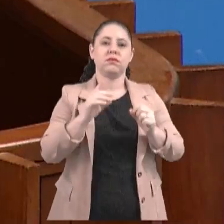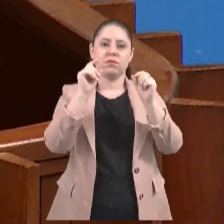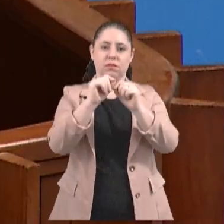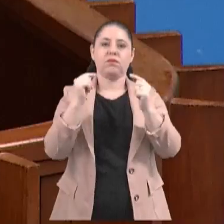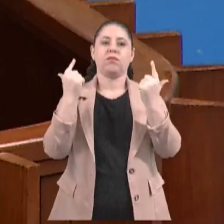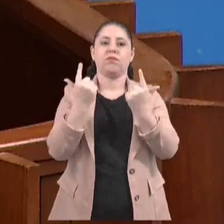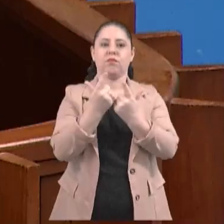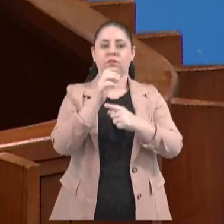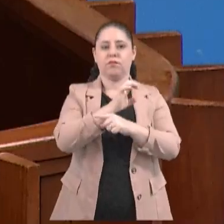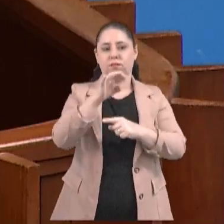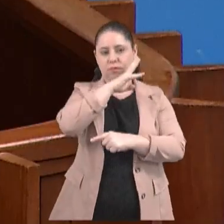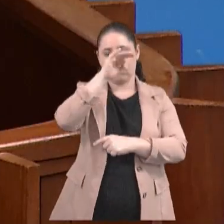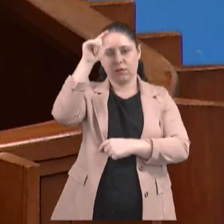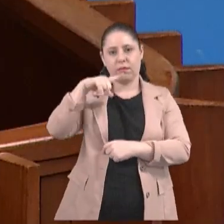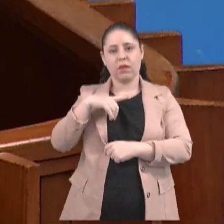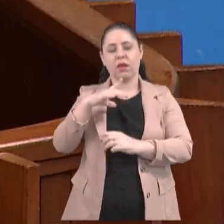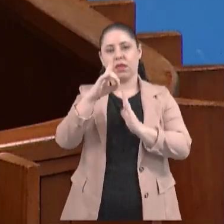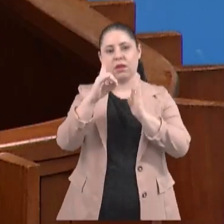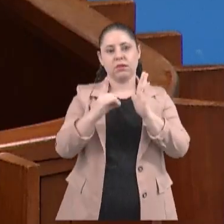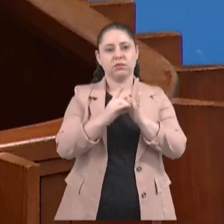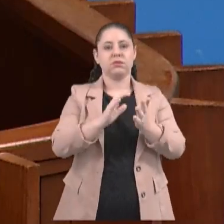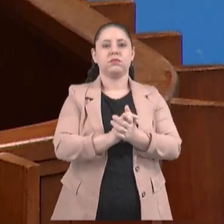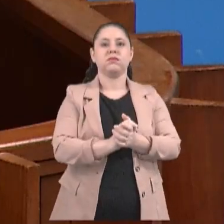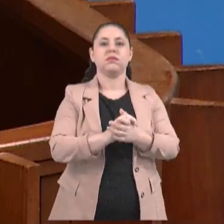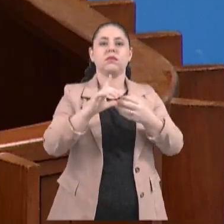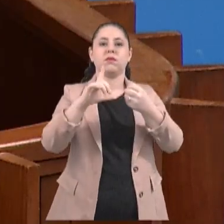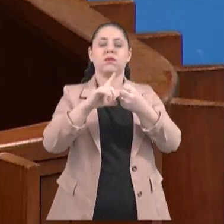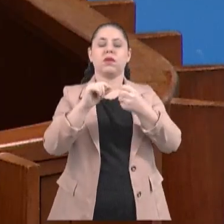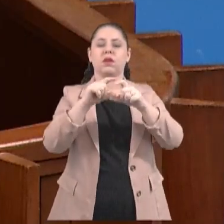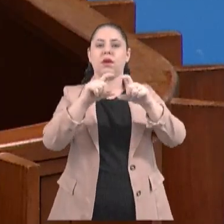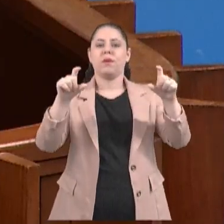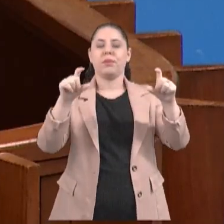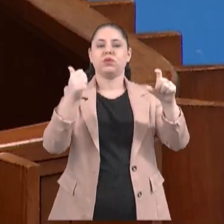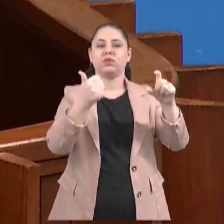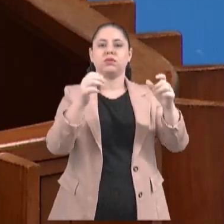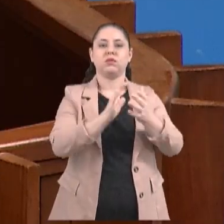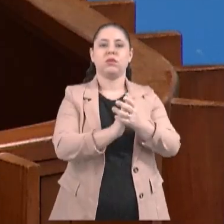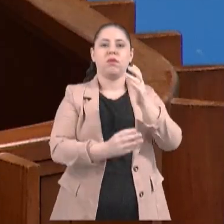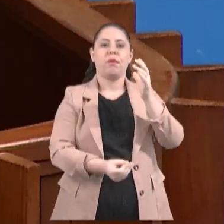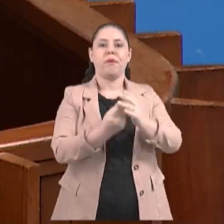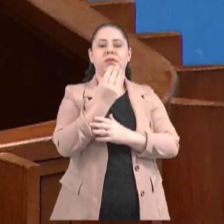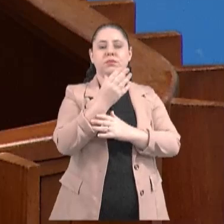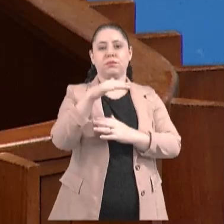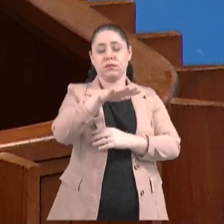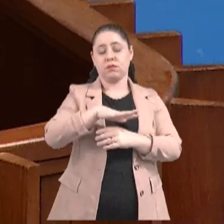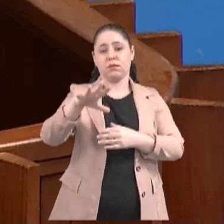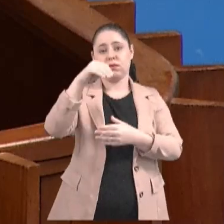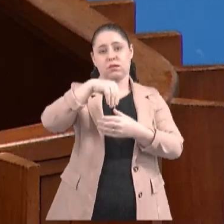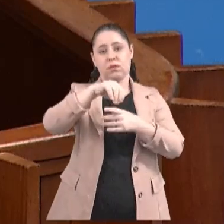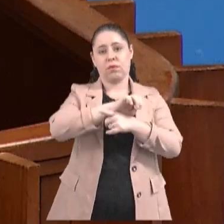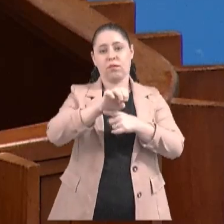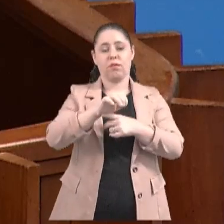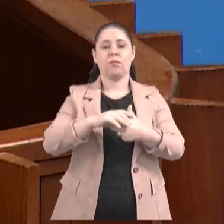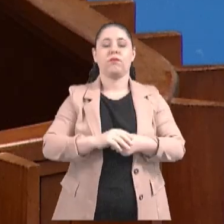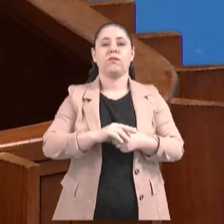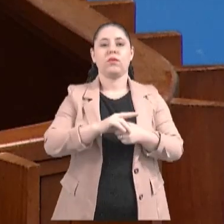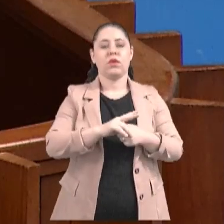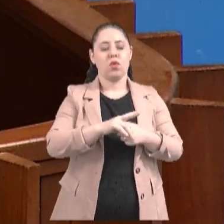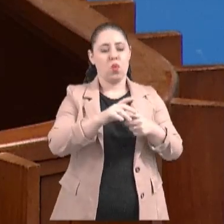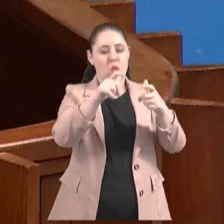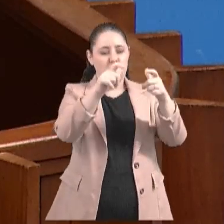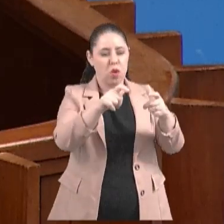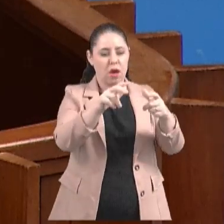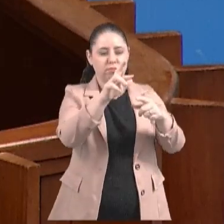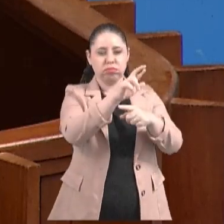Assembleia Legislativa do Estado do Mato Grosso do Sul decreta: Capítulo 1, Disposições Preliminares, fica instituído no âmbito do Estado do Mato Grosso do Sul o Observatório